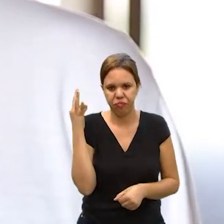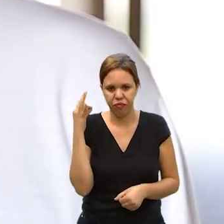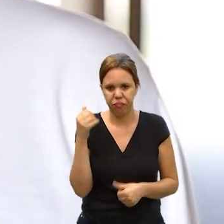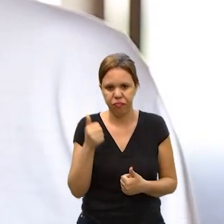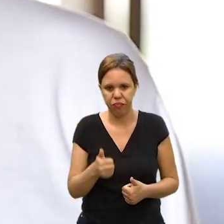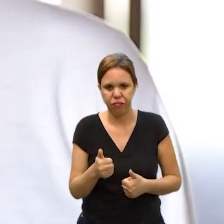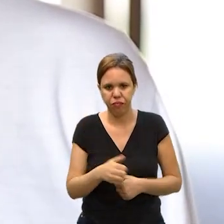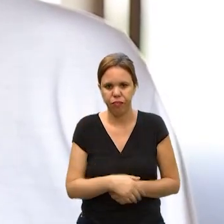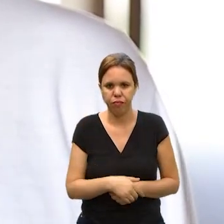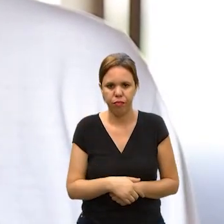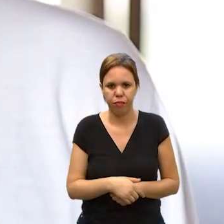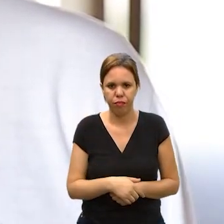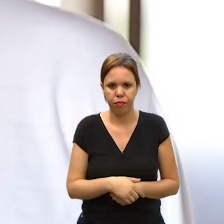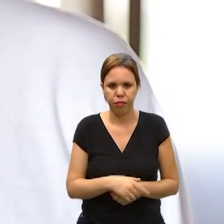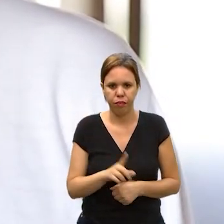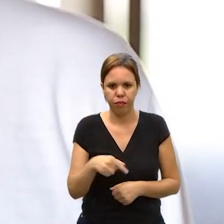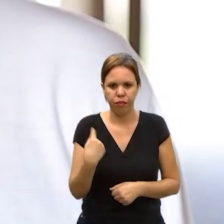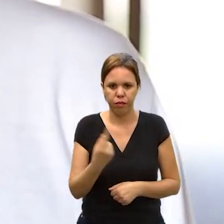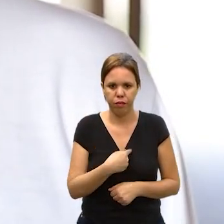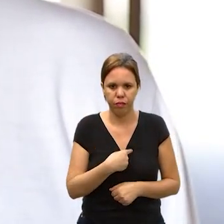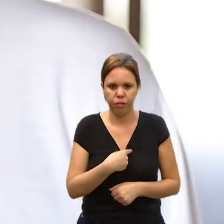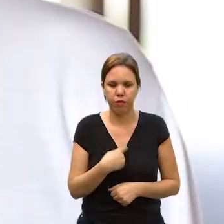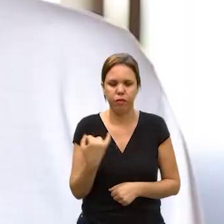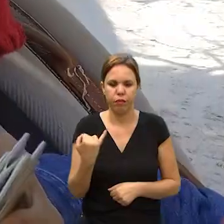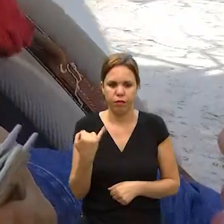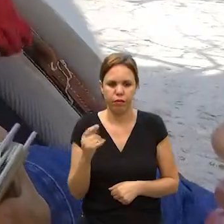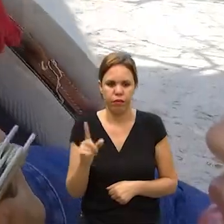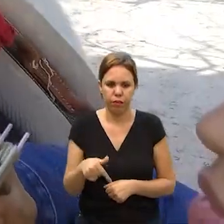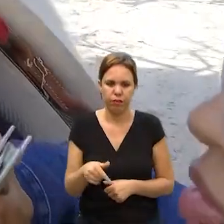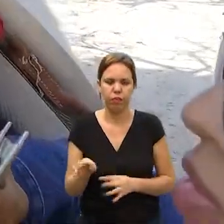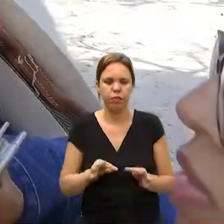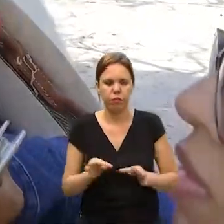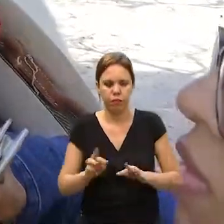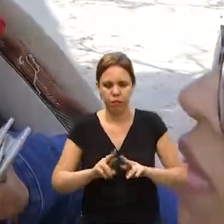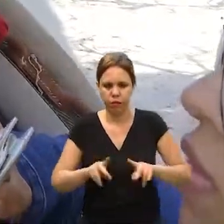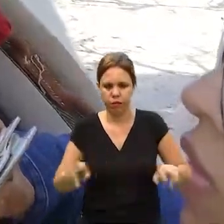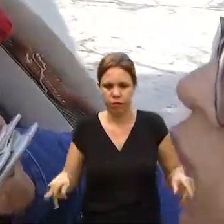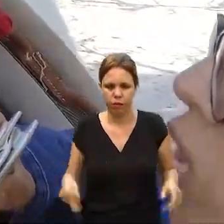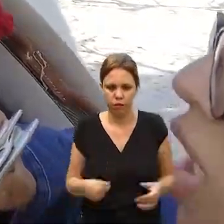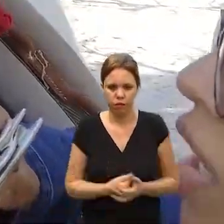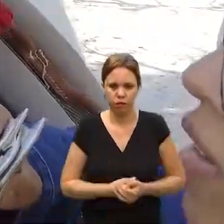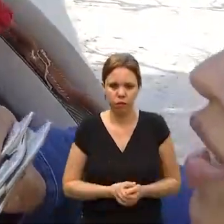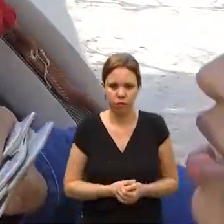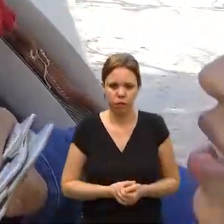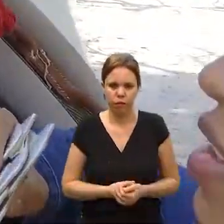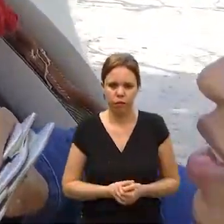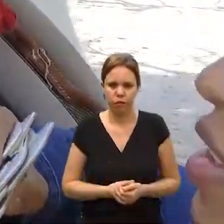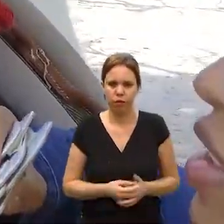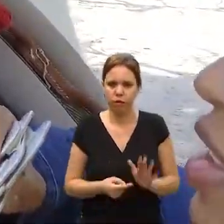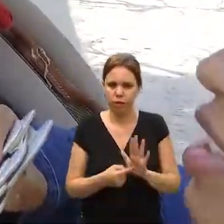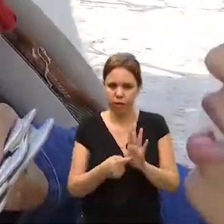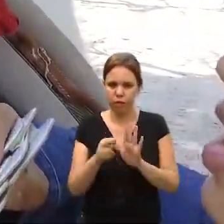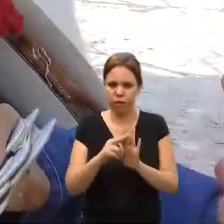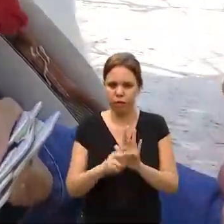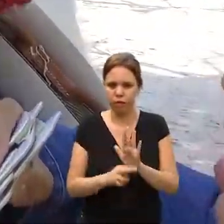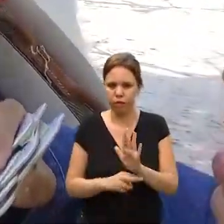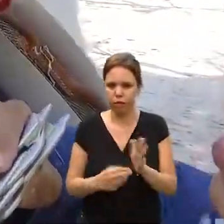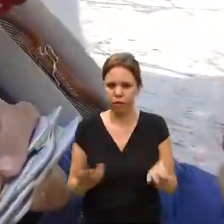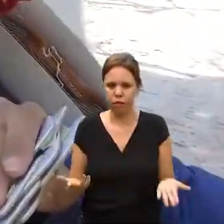cuidados. Esse é um grande ponto nosso. Existem vários tratamentos que são